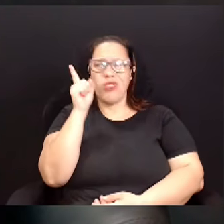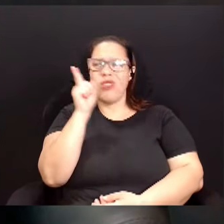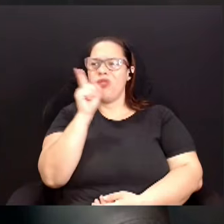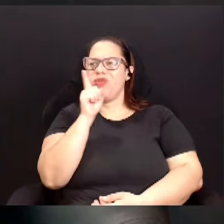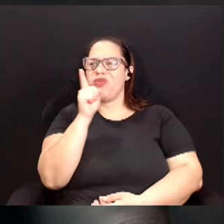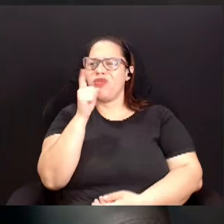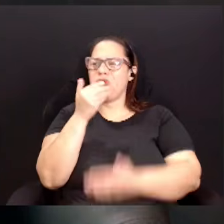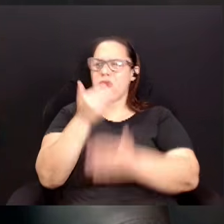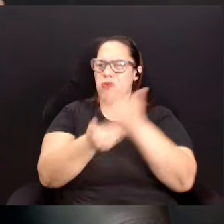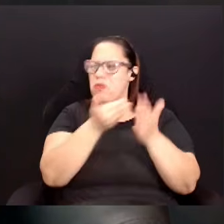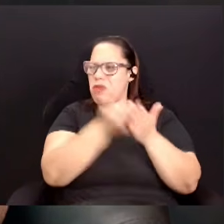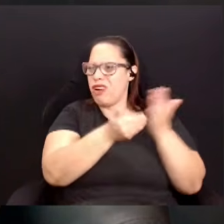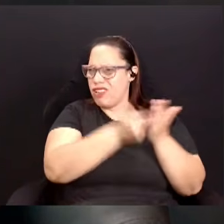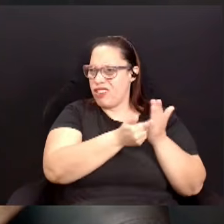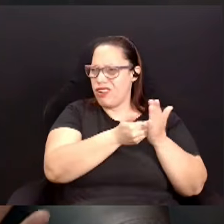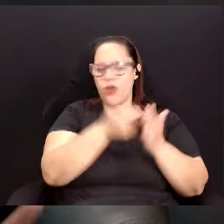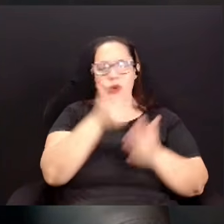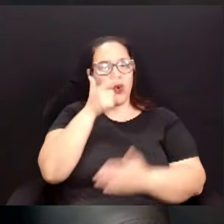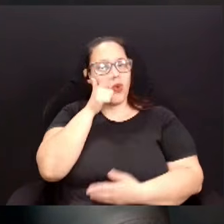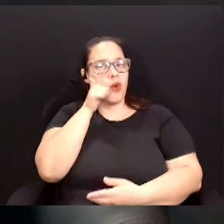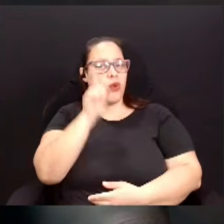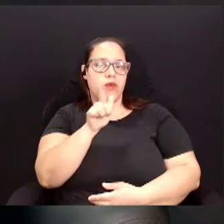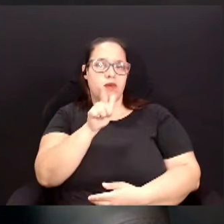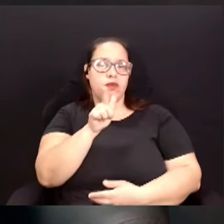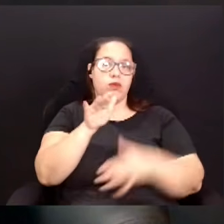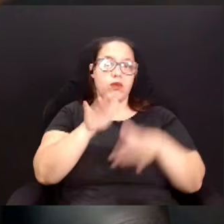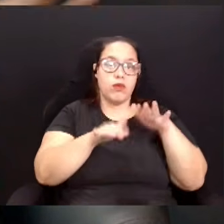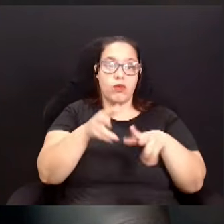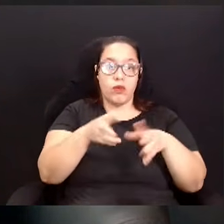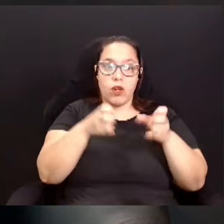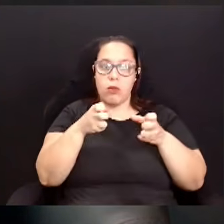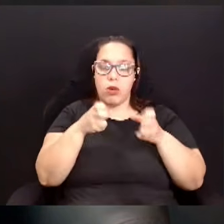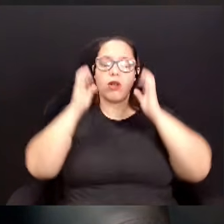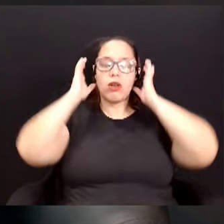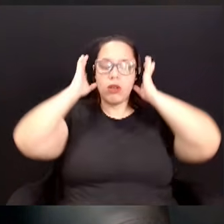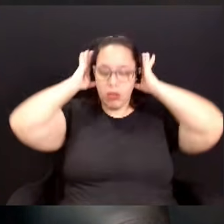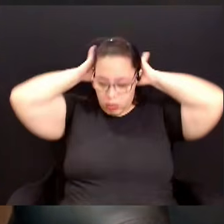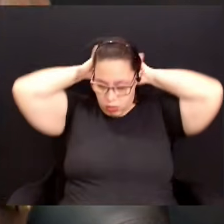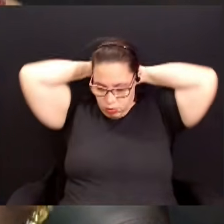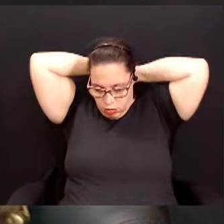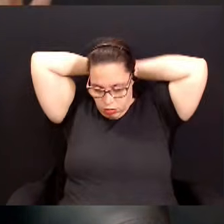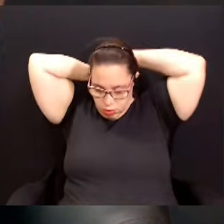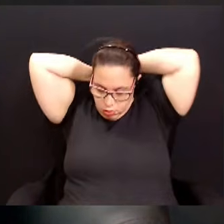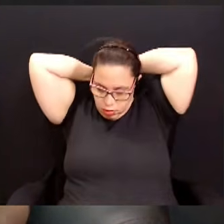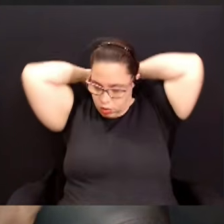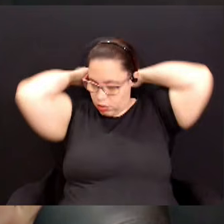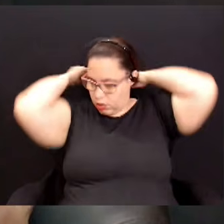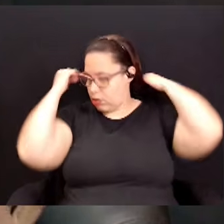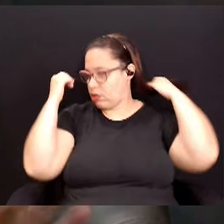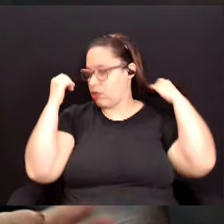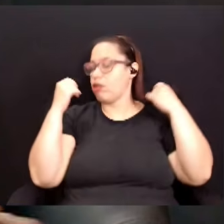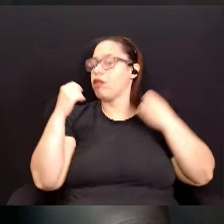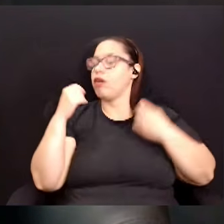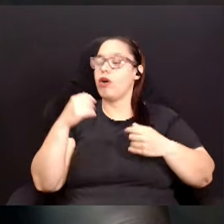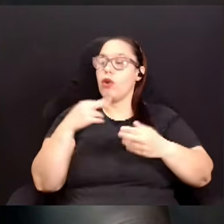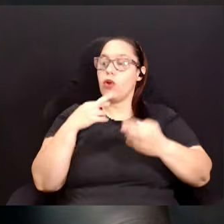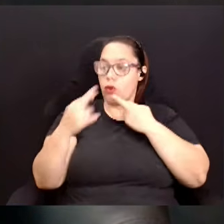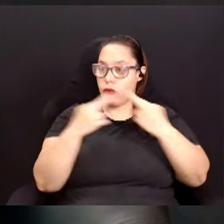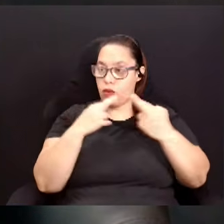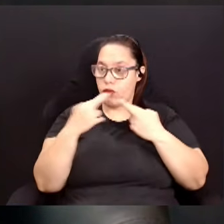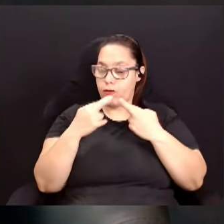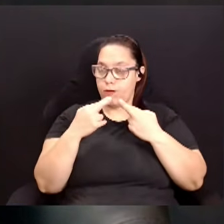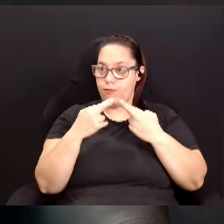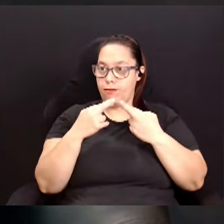a capacidade, né? É assim que eu vejo, pelo menos. A gente não está perdendo a capacidade por completo de se relacionar offline. Não é